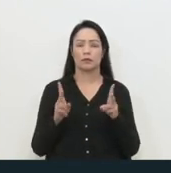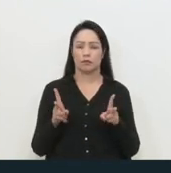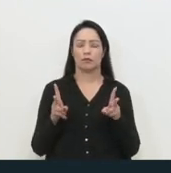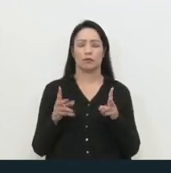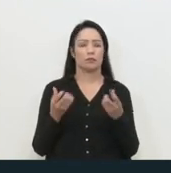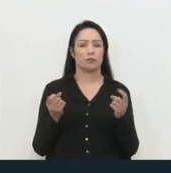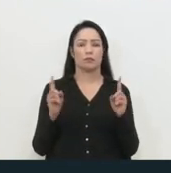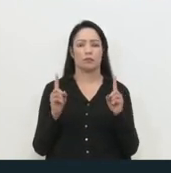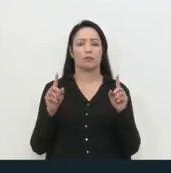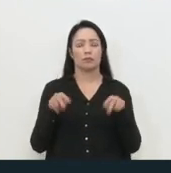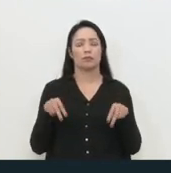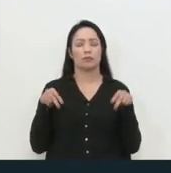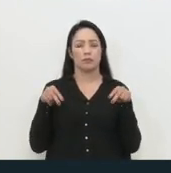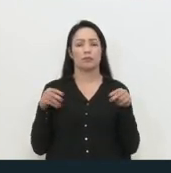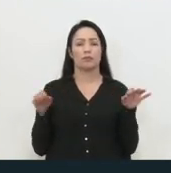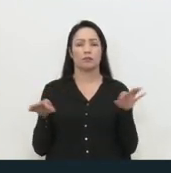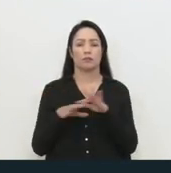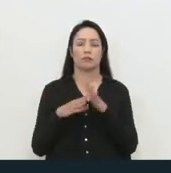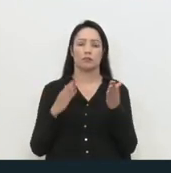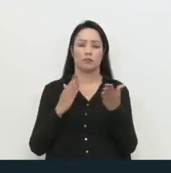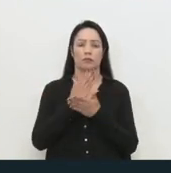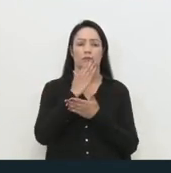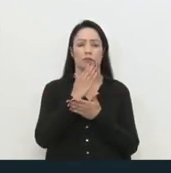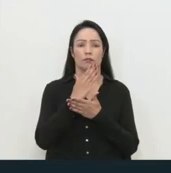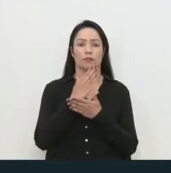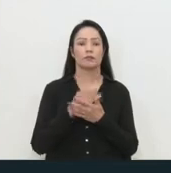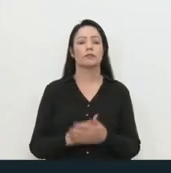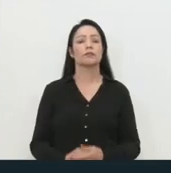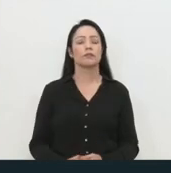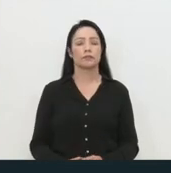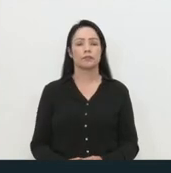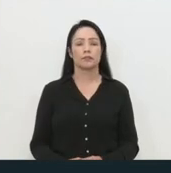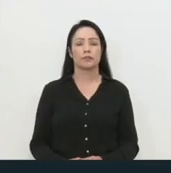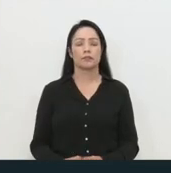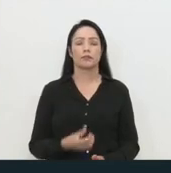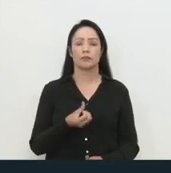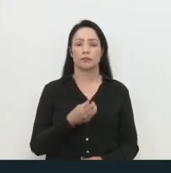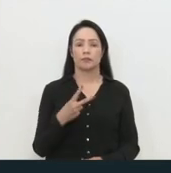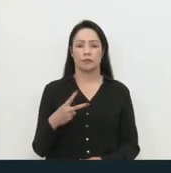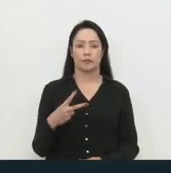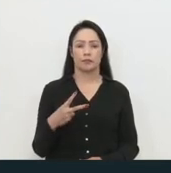os contrário se manifestem encerrado a votação aprovado em caminhos 62